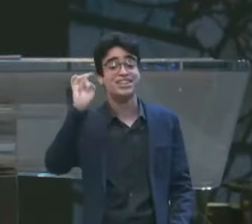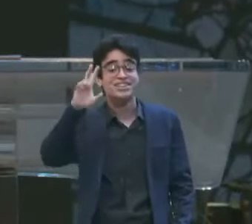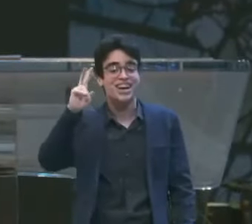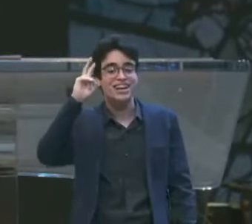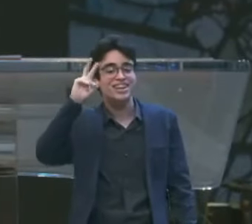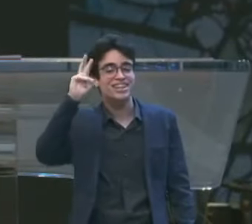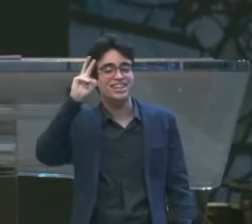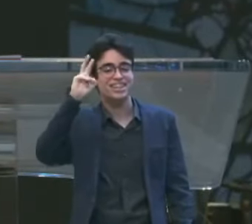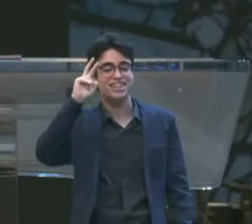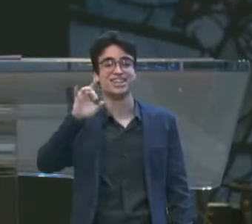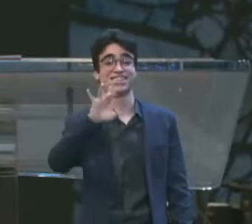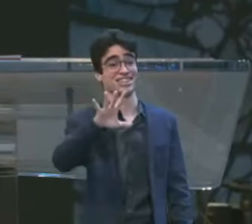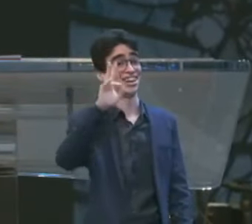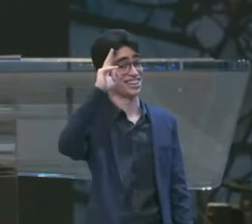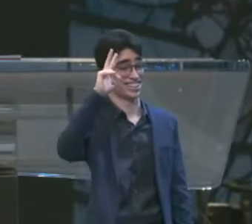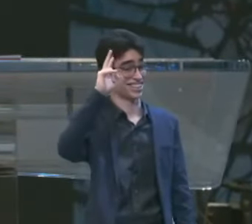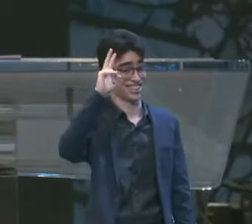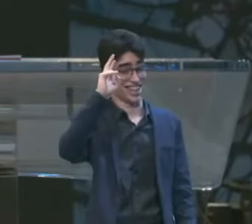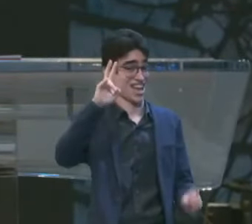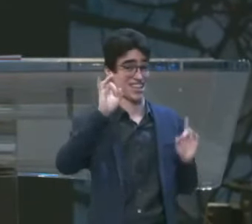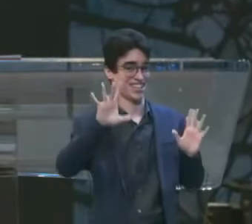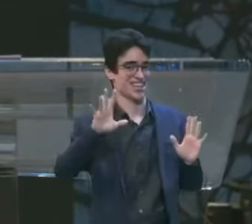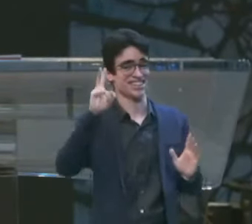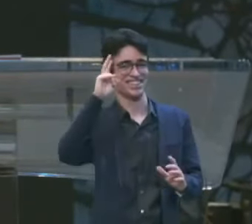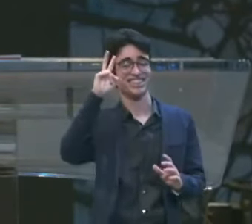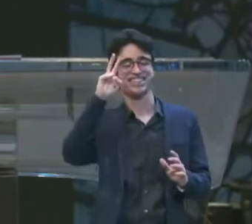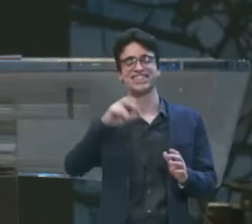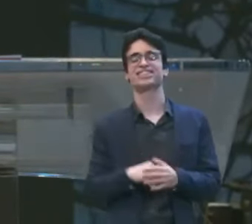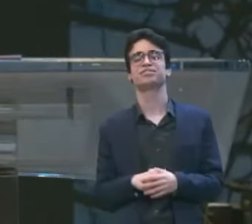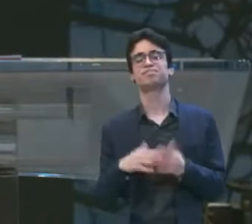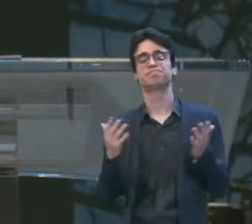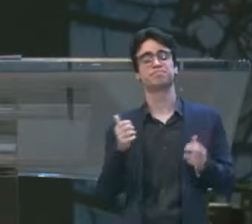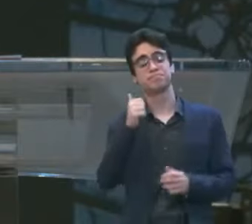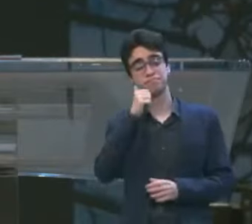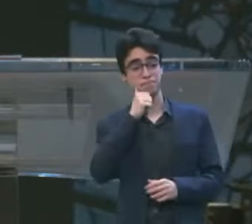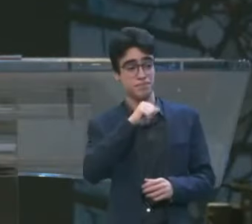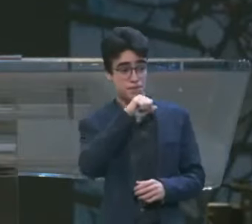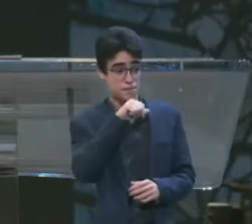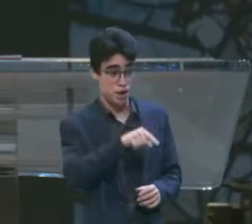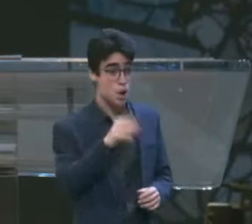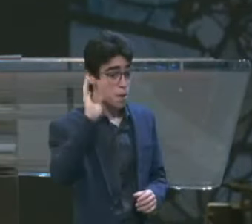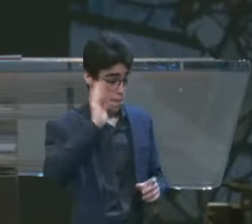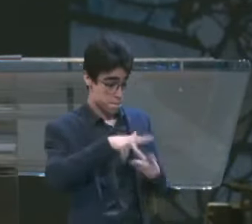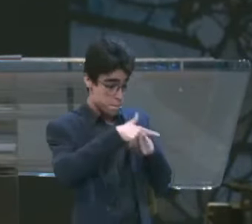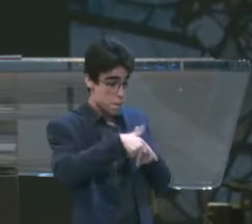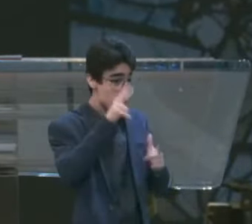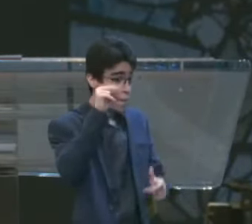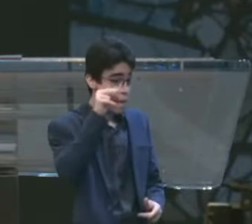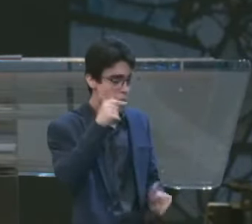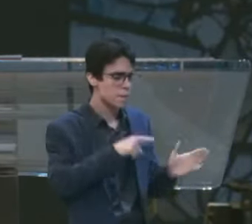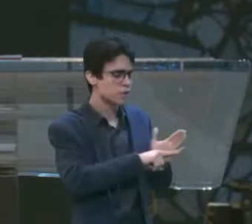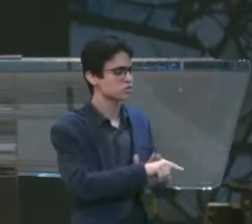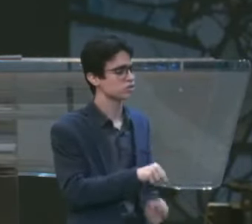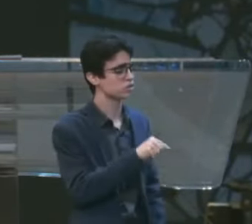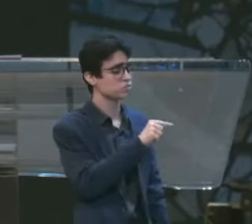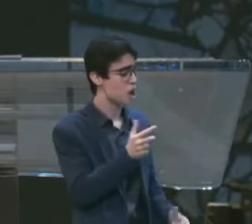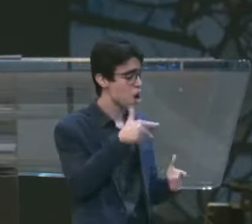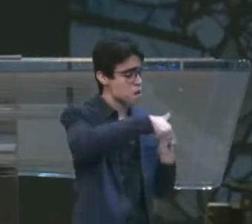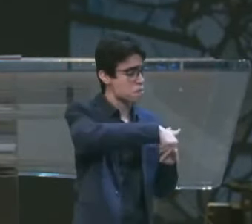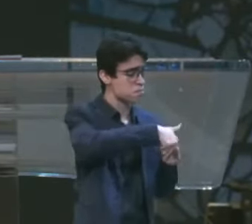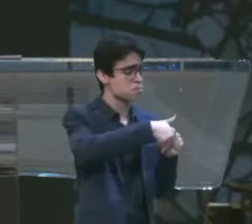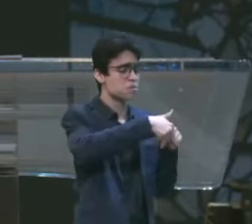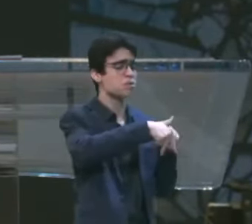historinha, tá? É uma historinha, uma lenda. E a mãe perguntou: meu filho, quem estava sobre você? Ele disse: é